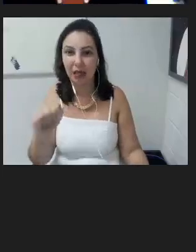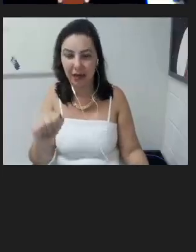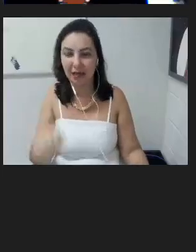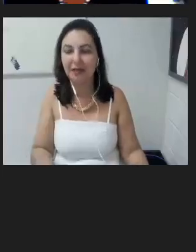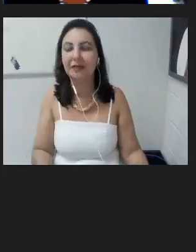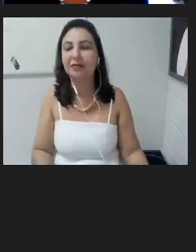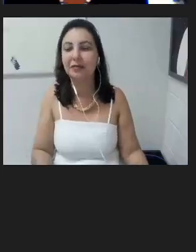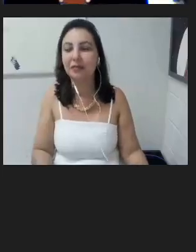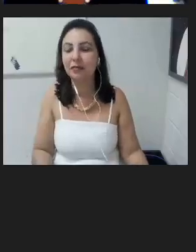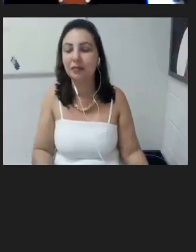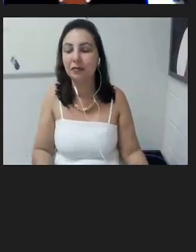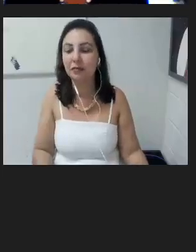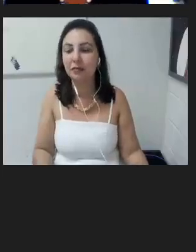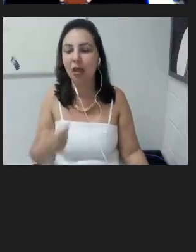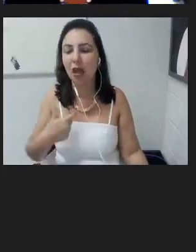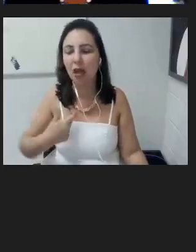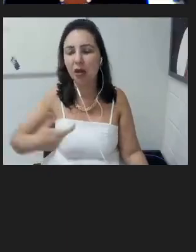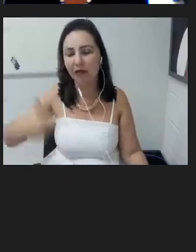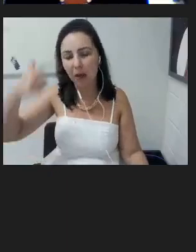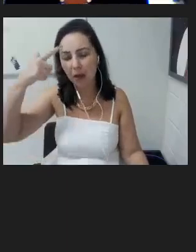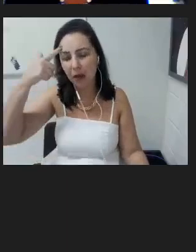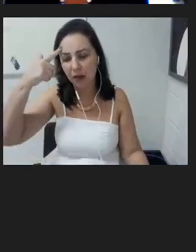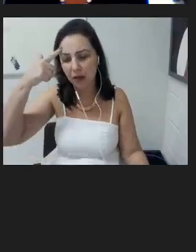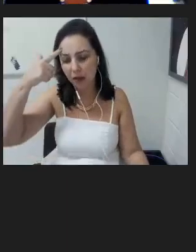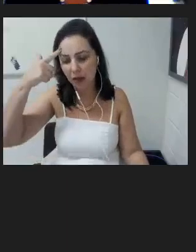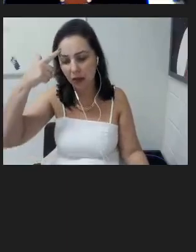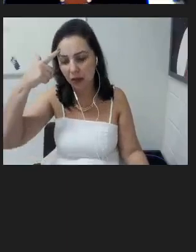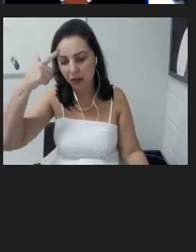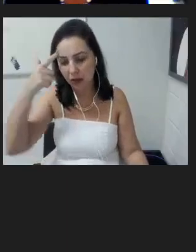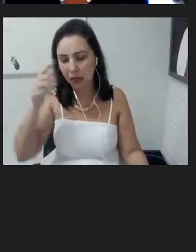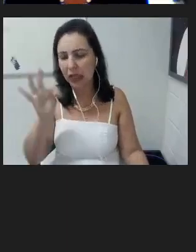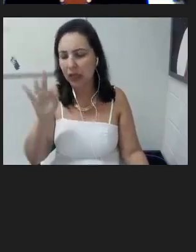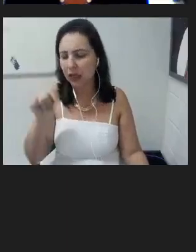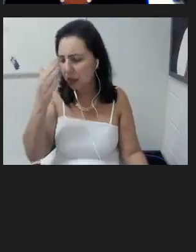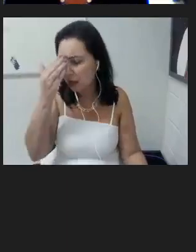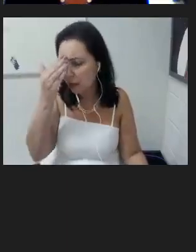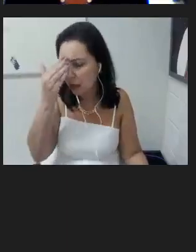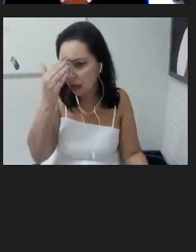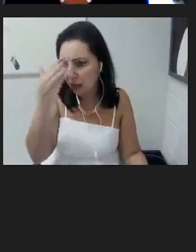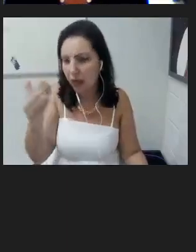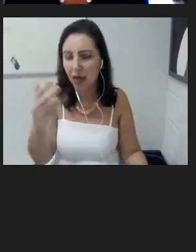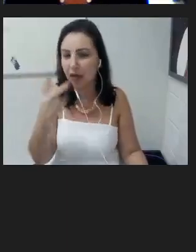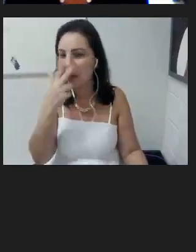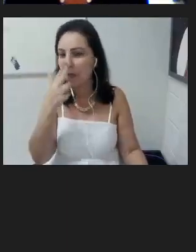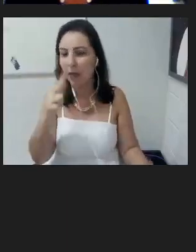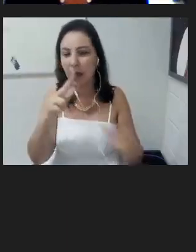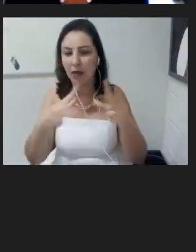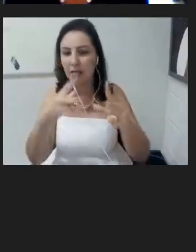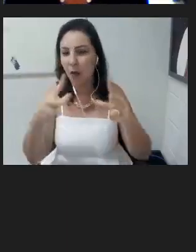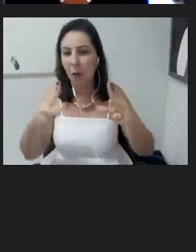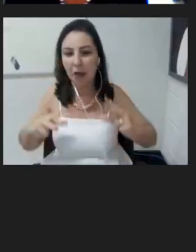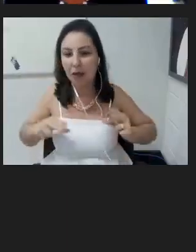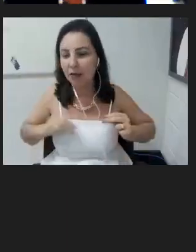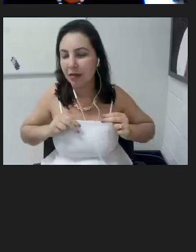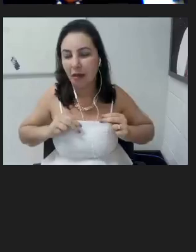Não, eu fiquei pensando assim, Tatiana, obrigada, né? Um presente aí ouvir você falar.